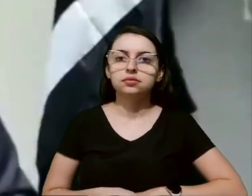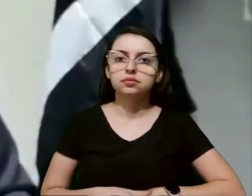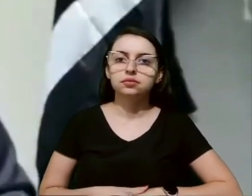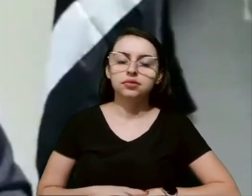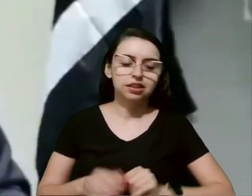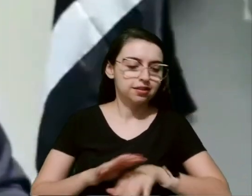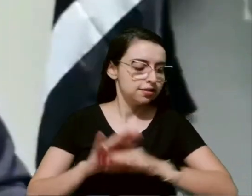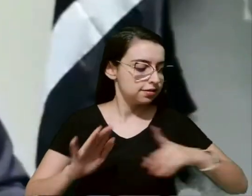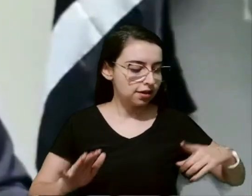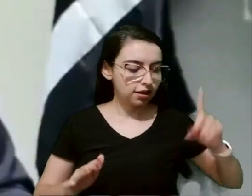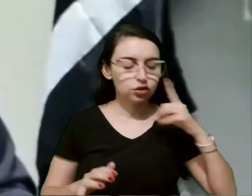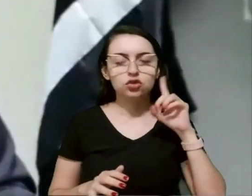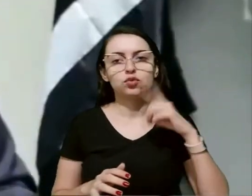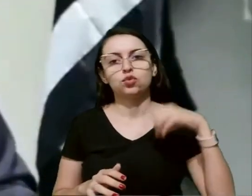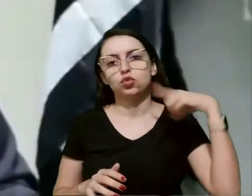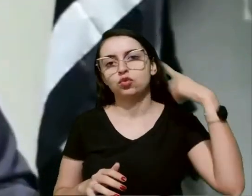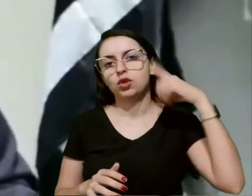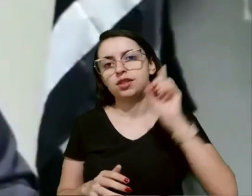estou desenganado da profissão.